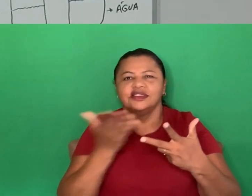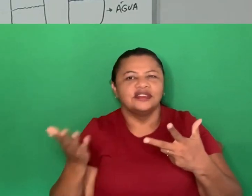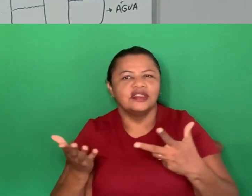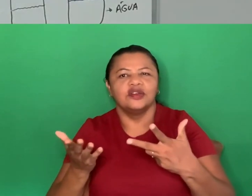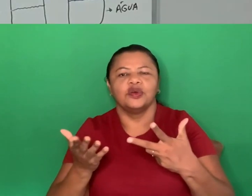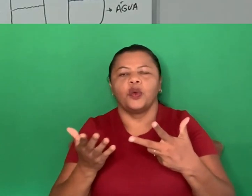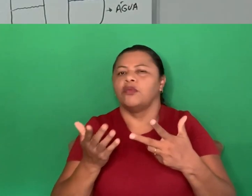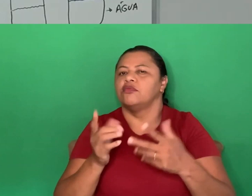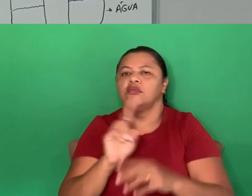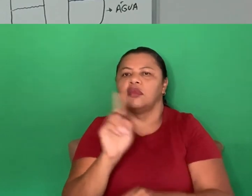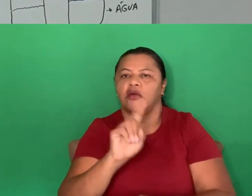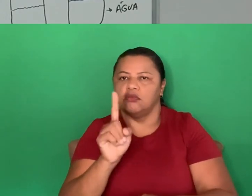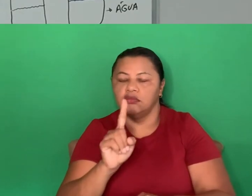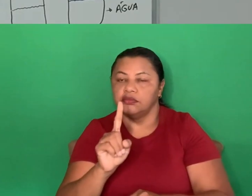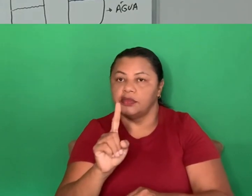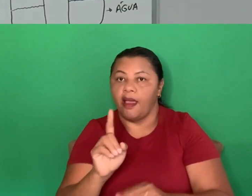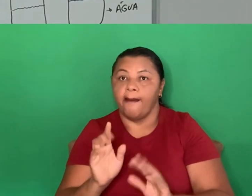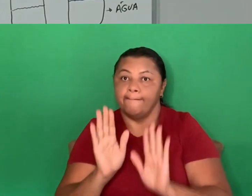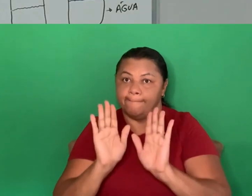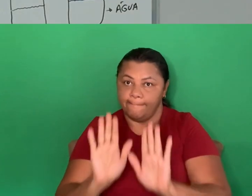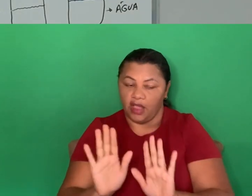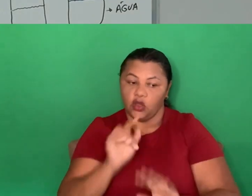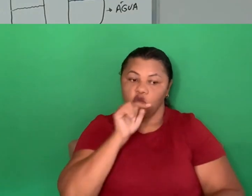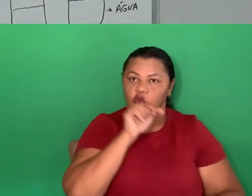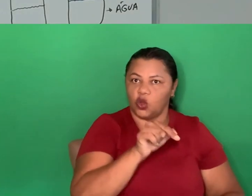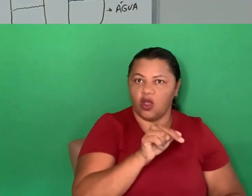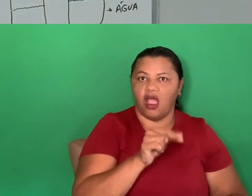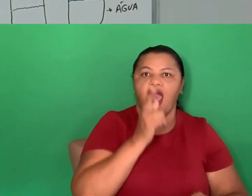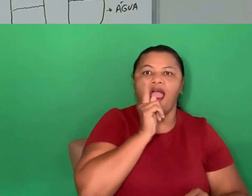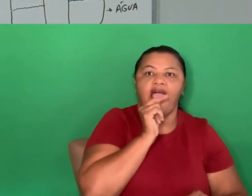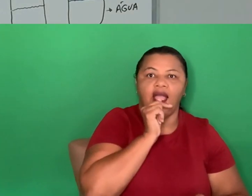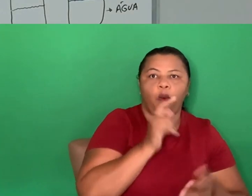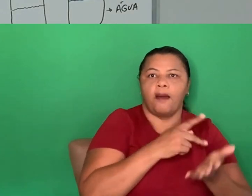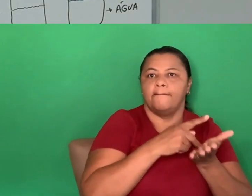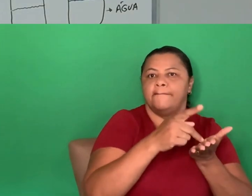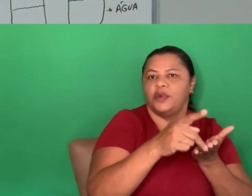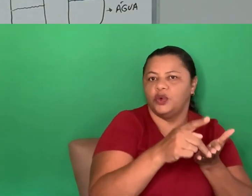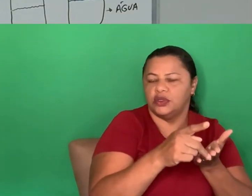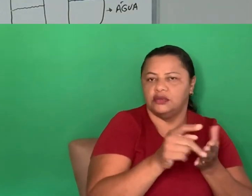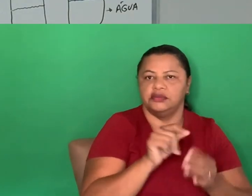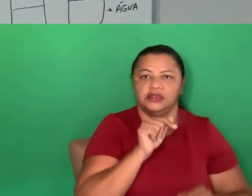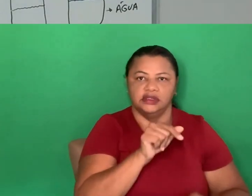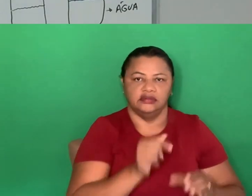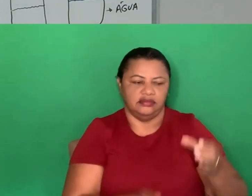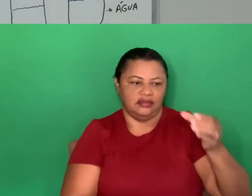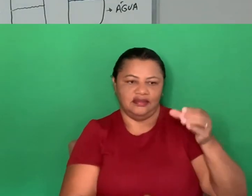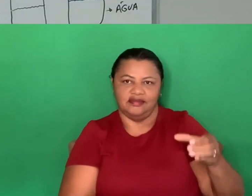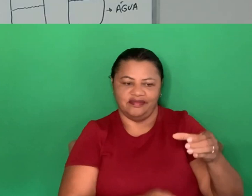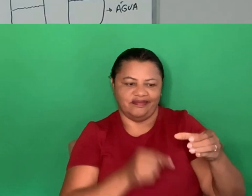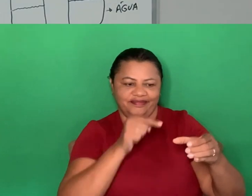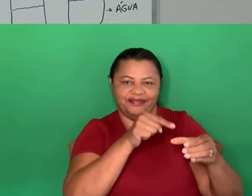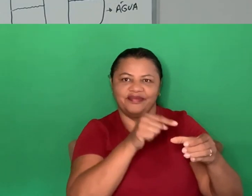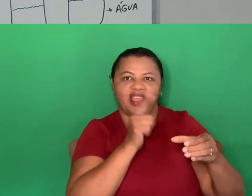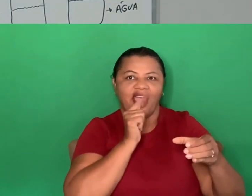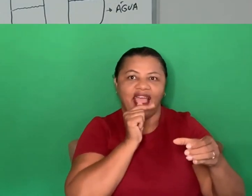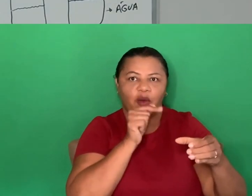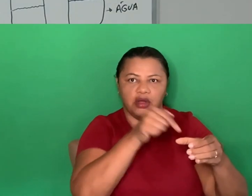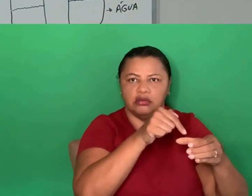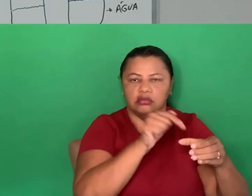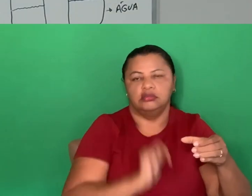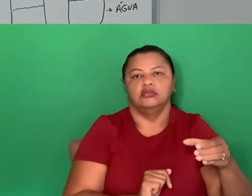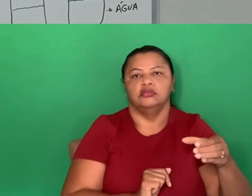Entende aí, subentende-se a substância pura água, a água pura. Tá? Então, se nós temos nesse copinho água